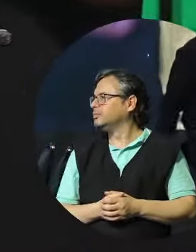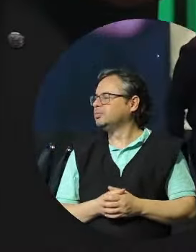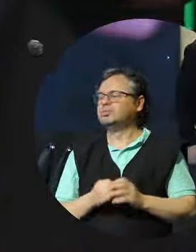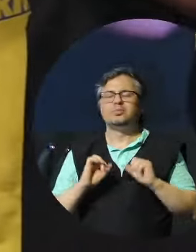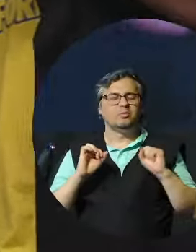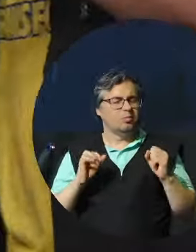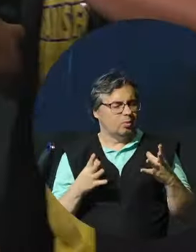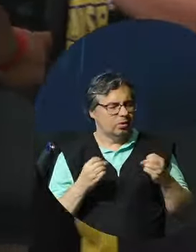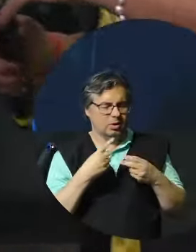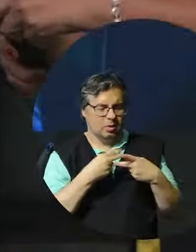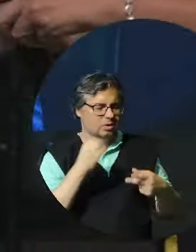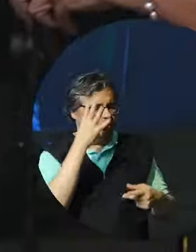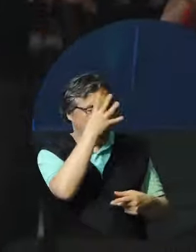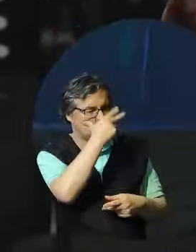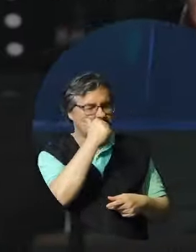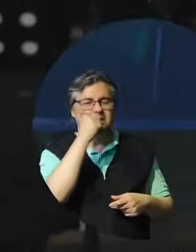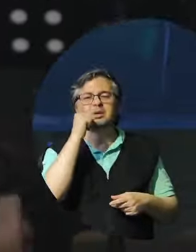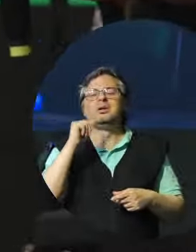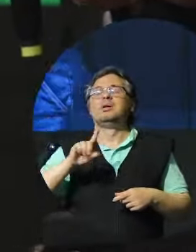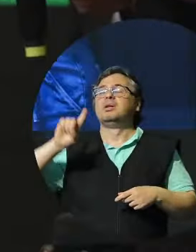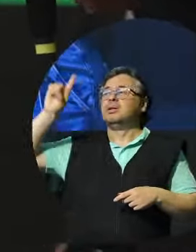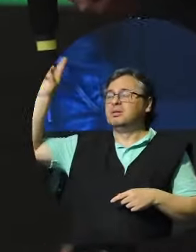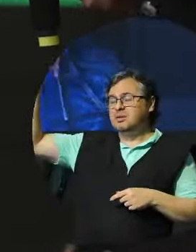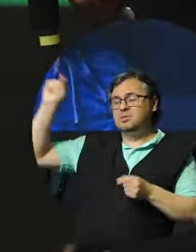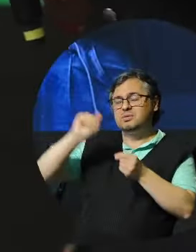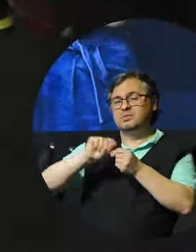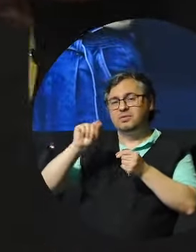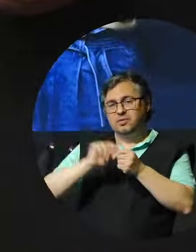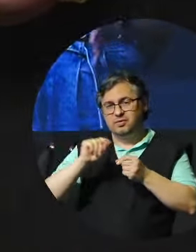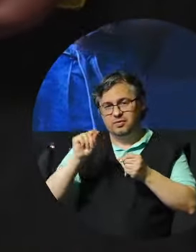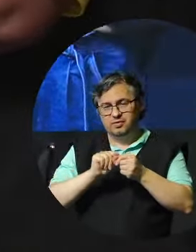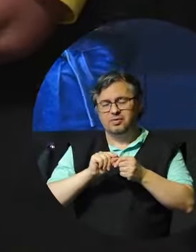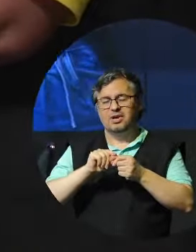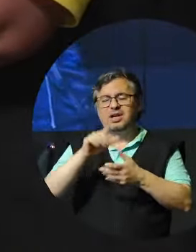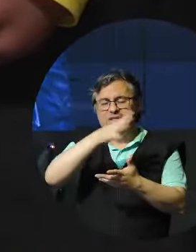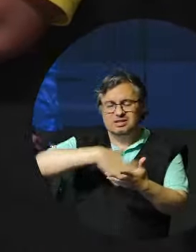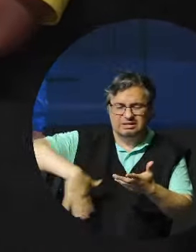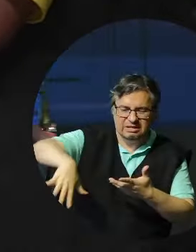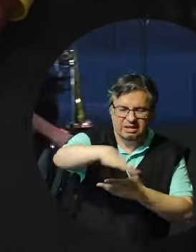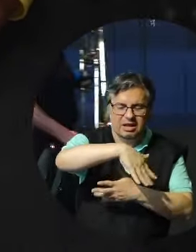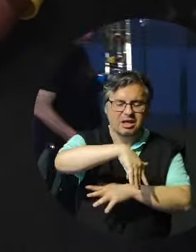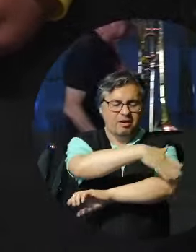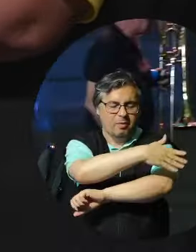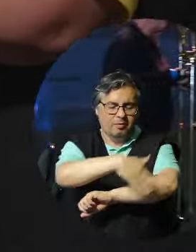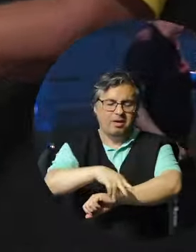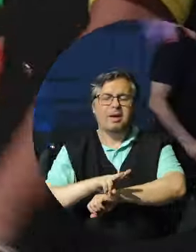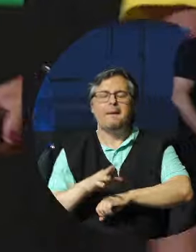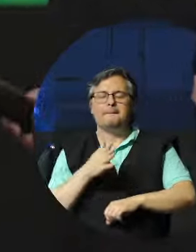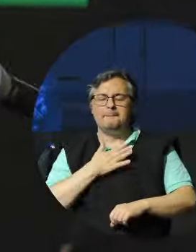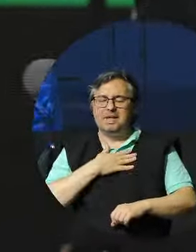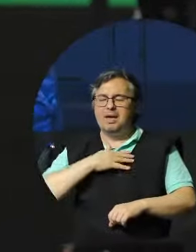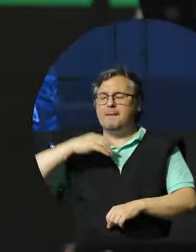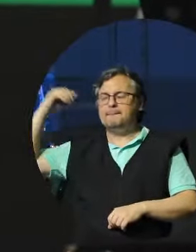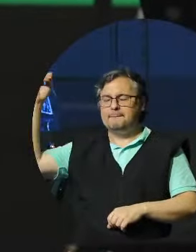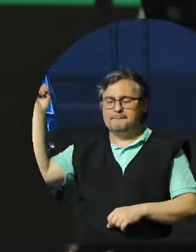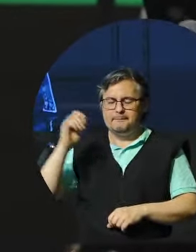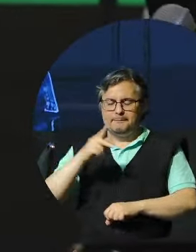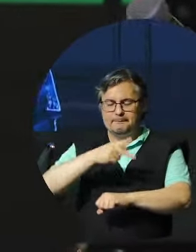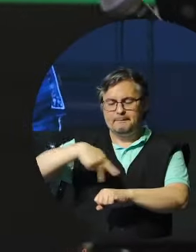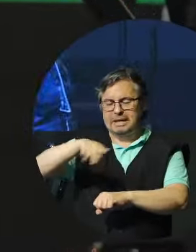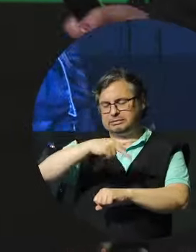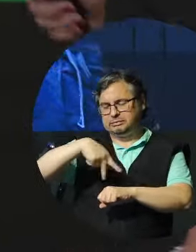Quanta coisa linda a gente pode ver que Deus faz em meio à Vila Minha Pátria através do seu envolvimento